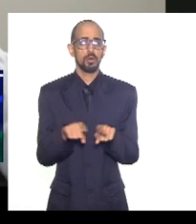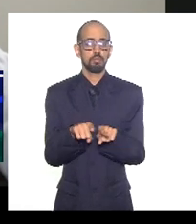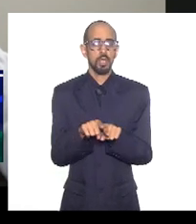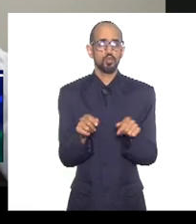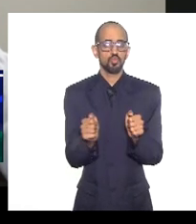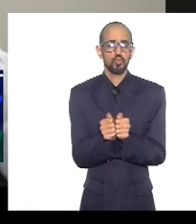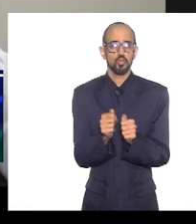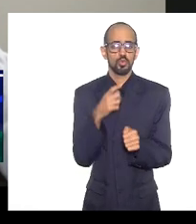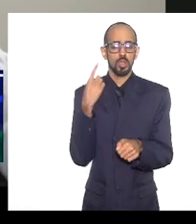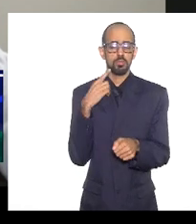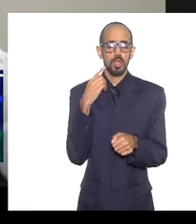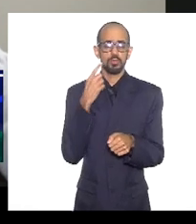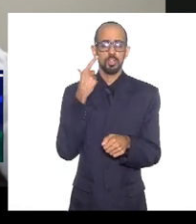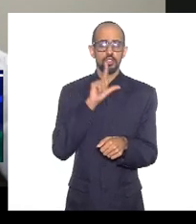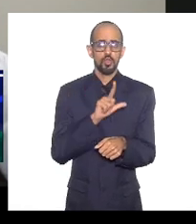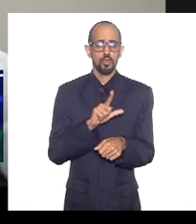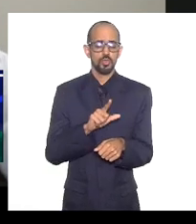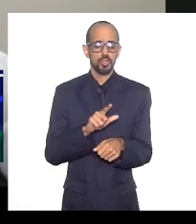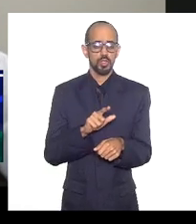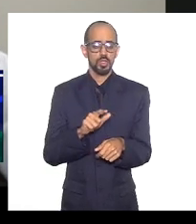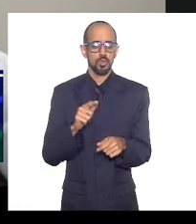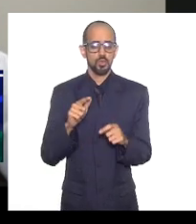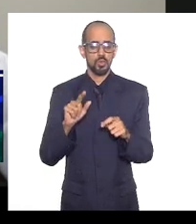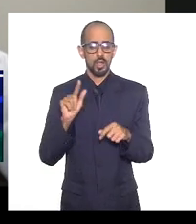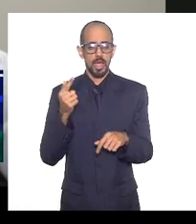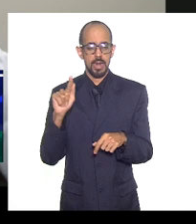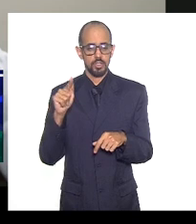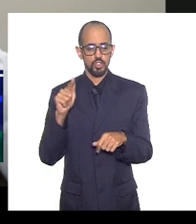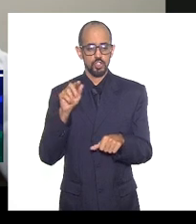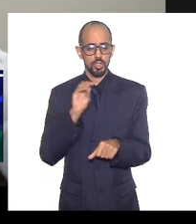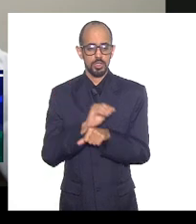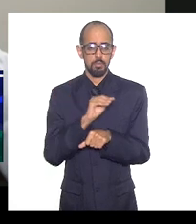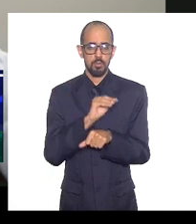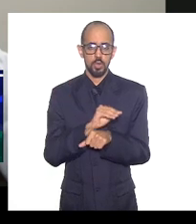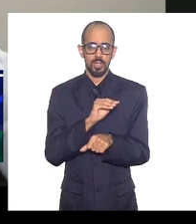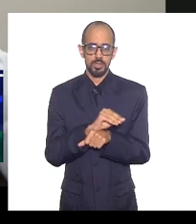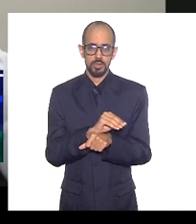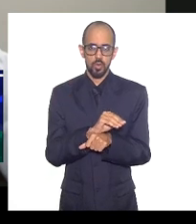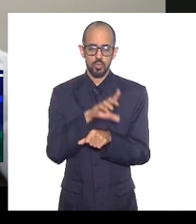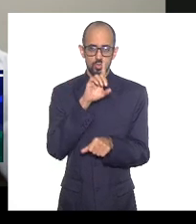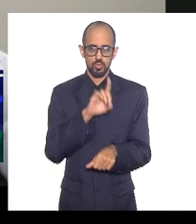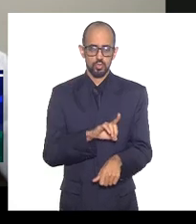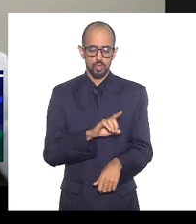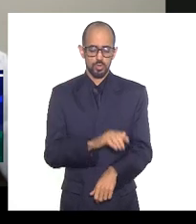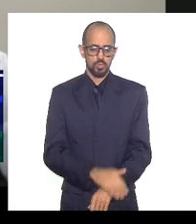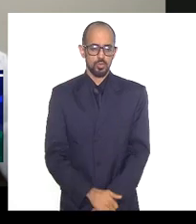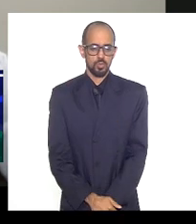possa garantir essa proteção desse direito.